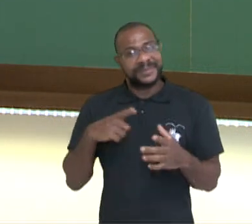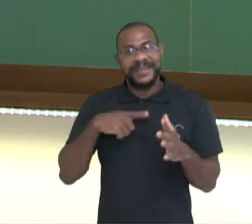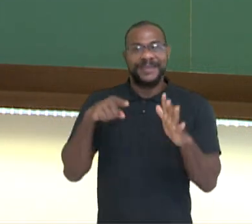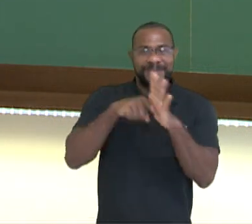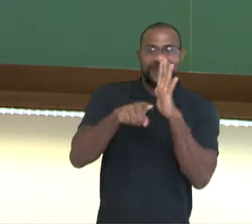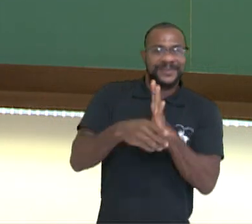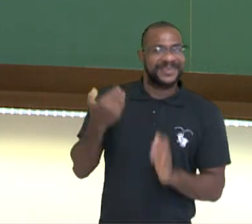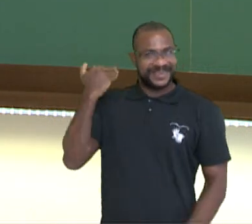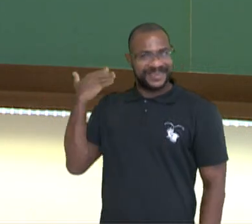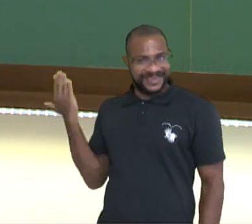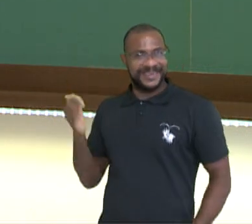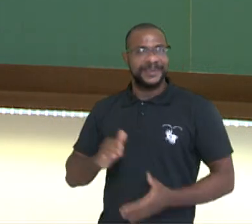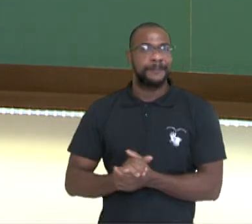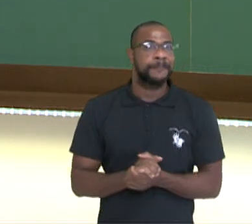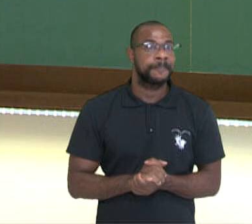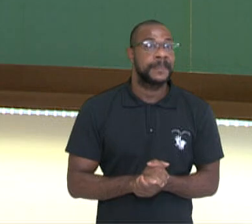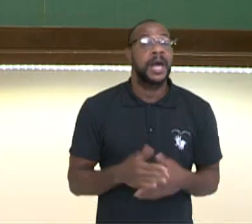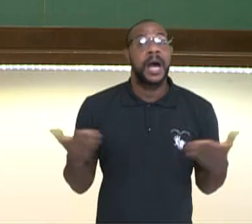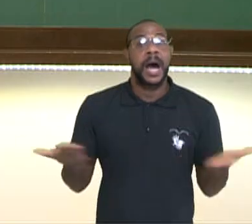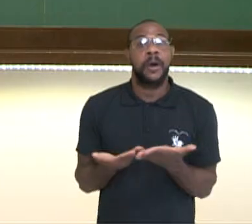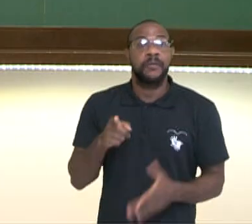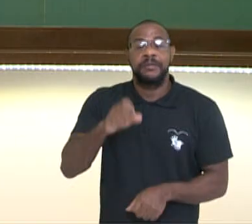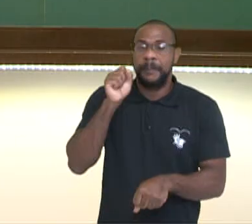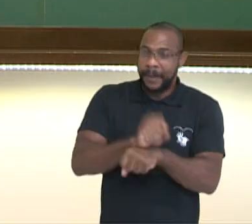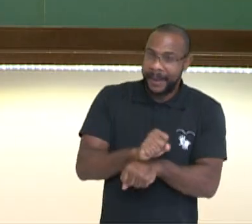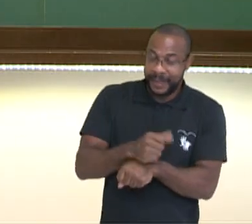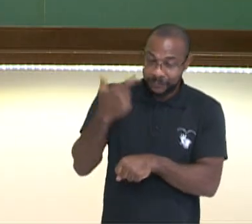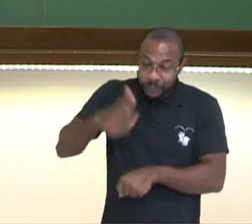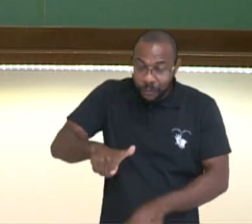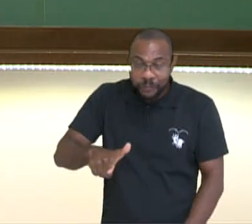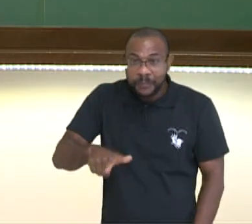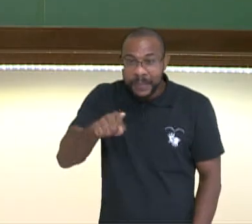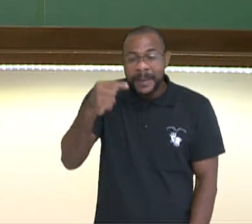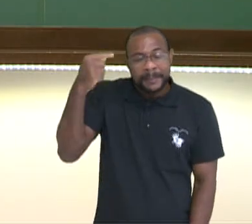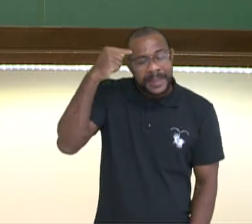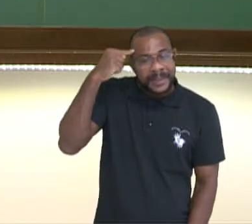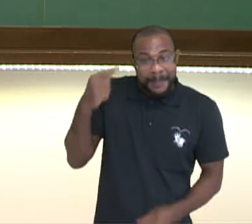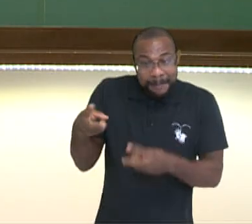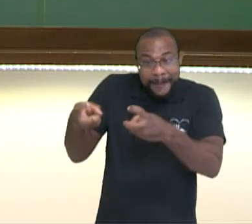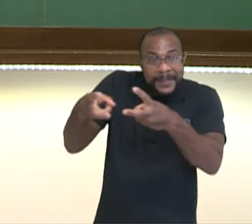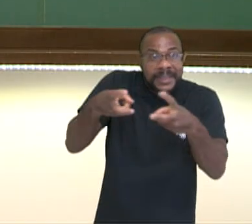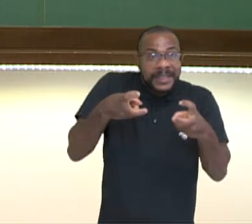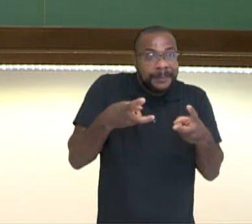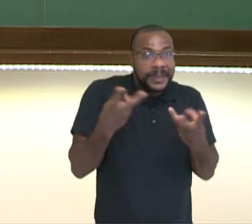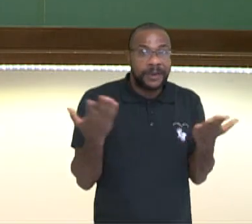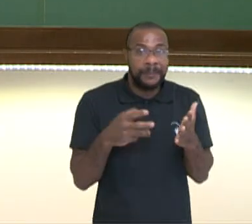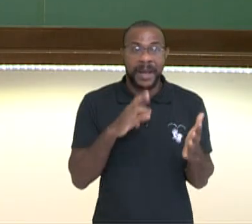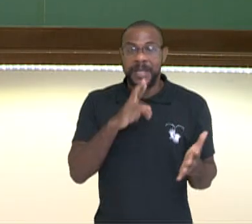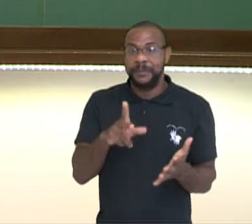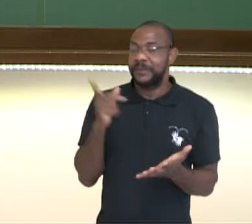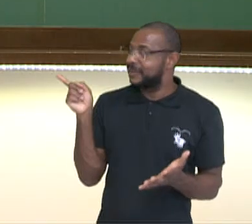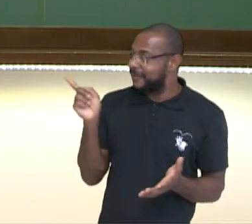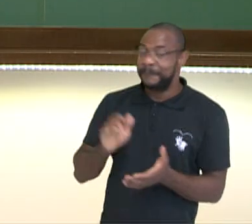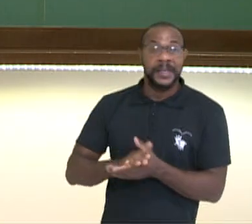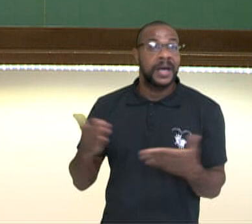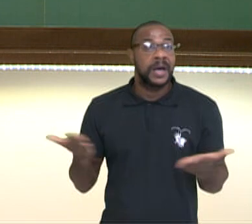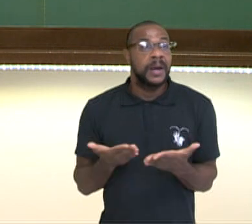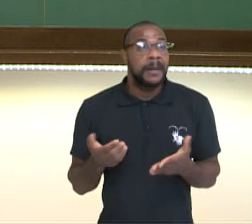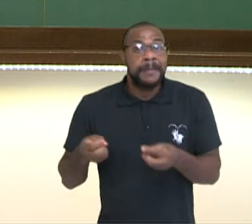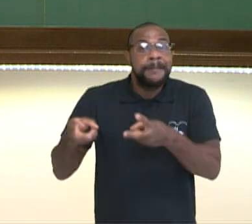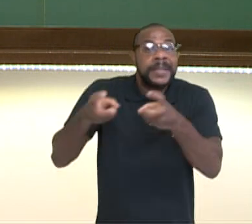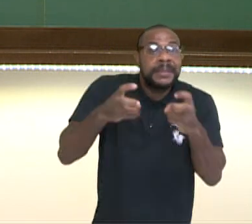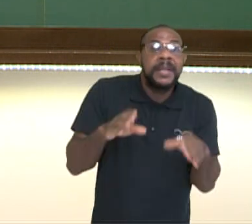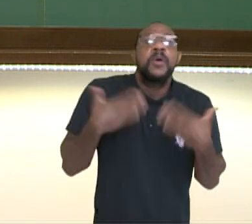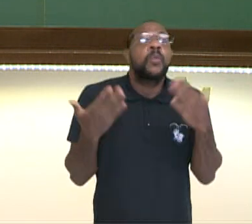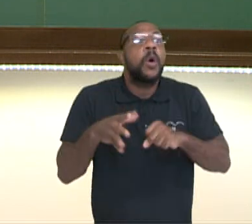início dessa aula. Então agora, você vai parar mais uma vez para perceber esse questionamento, para perceber como